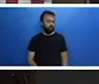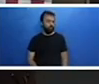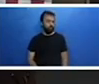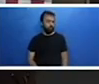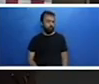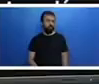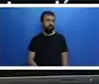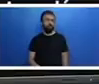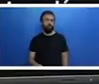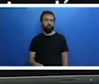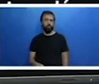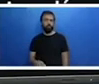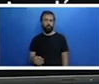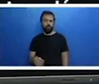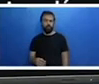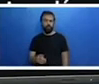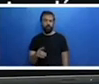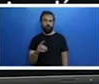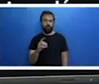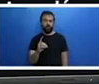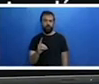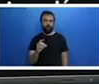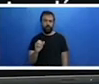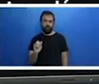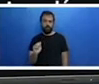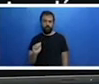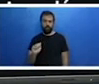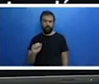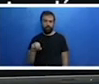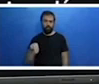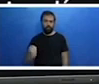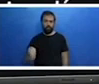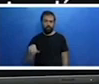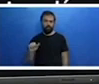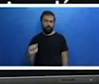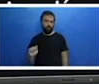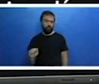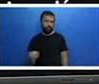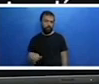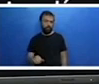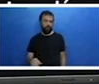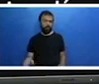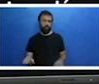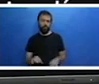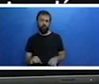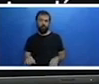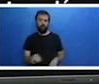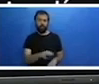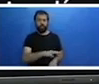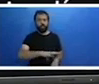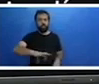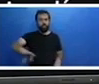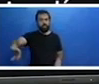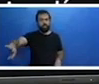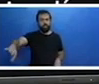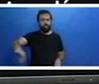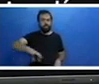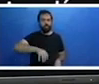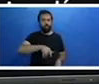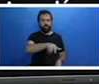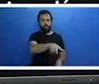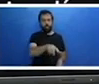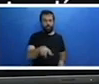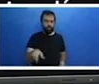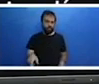A dama move-se sempre na diagonal, mas pode andar para frente e para trás. Quem captura todas as peças do adversário